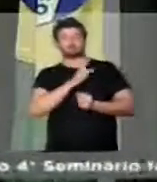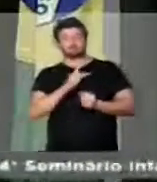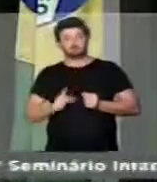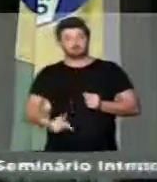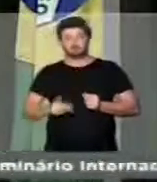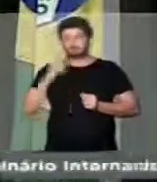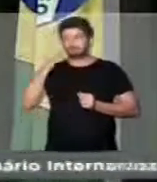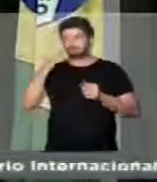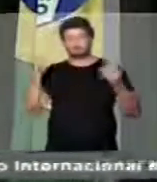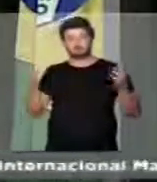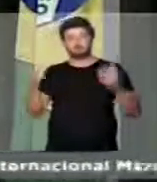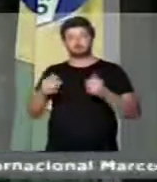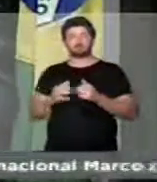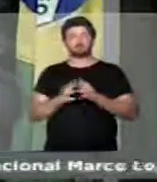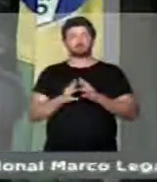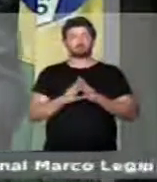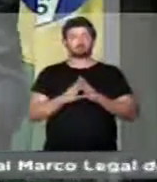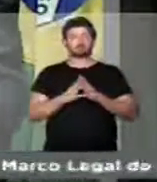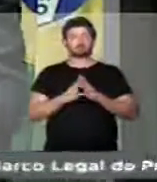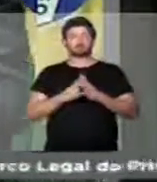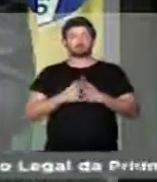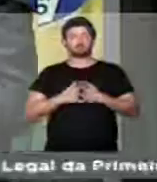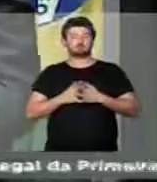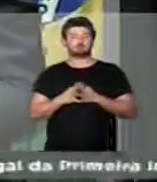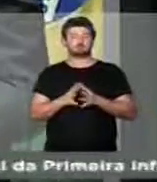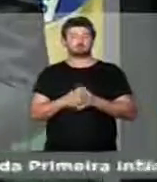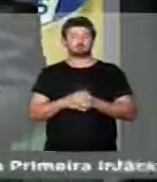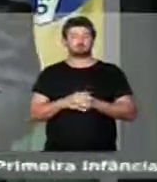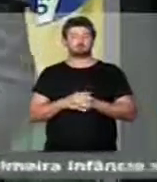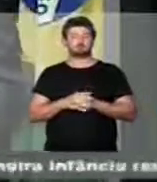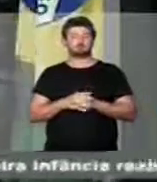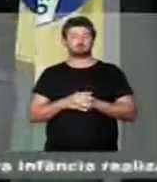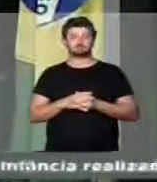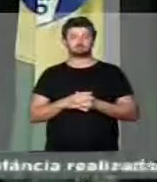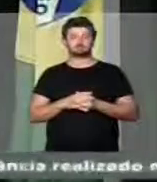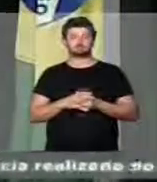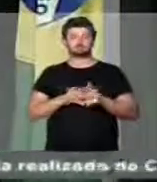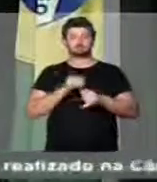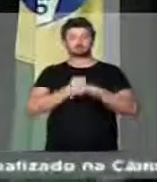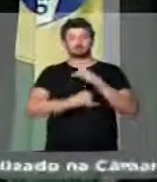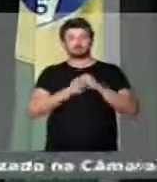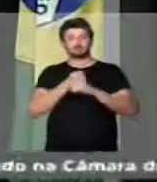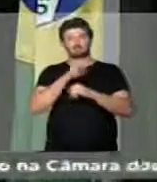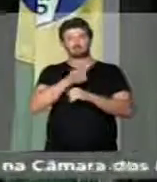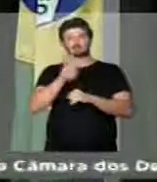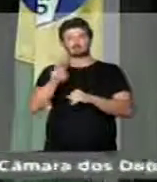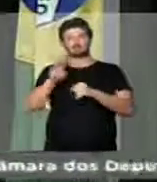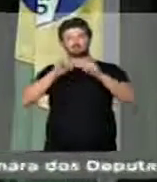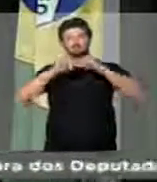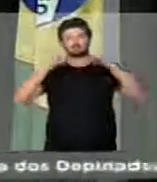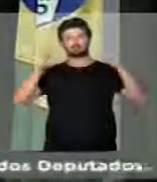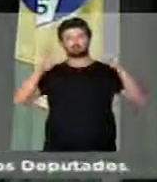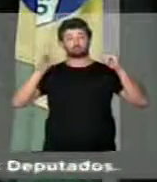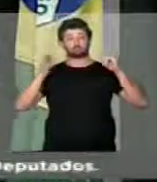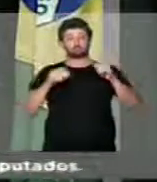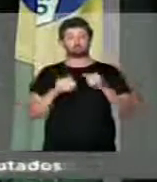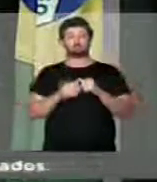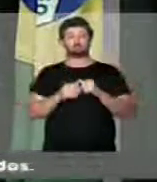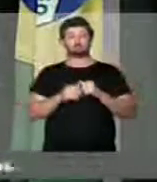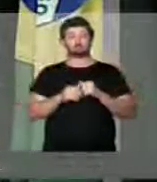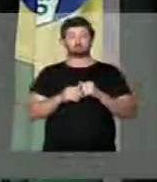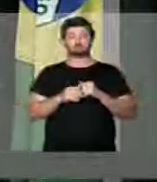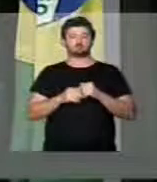senhores parlamentares, há um site que divulga as